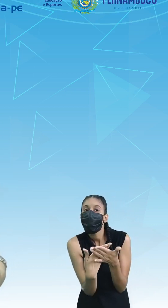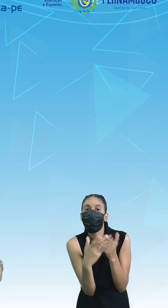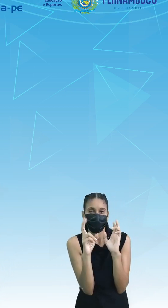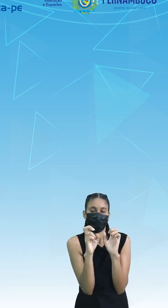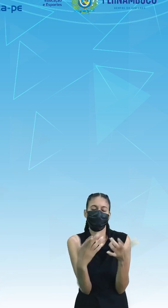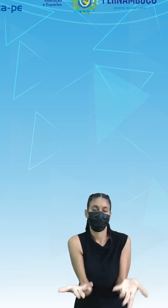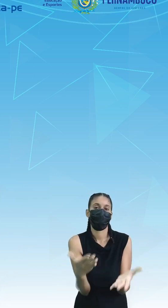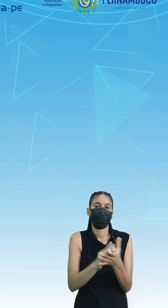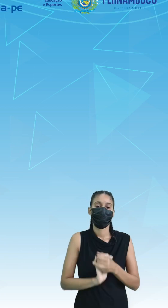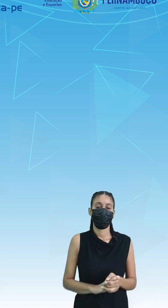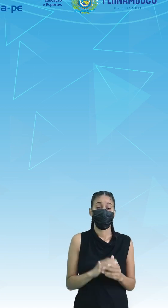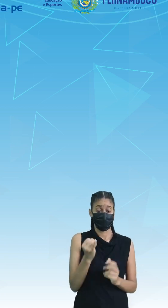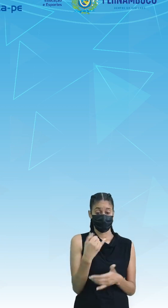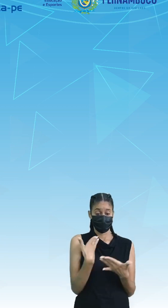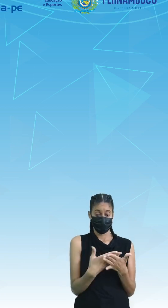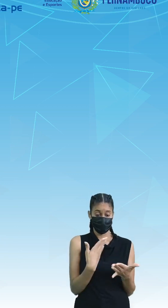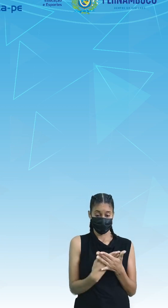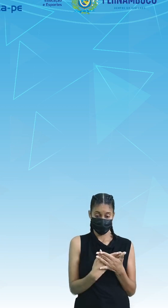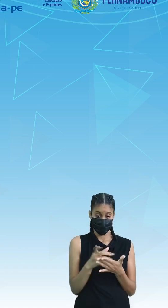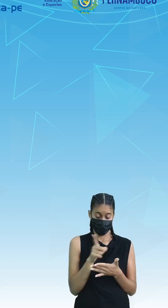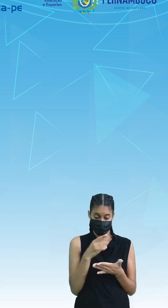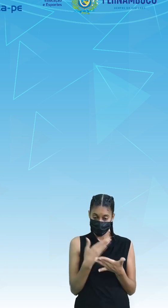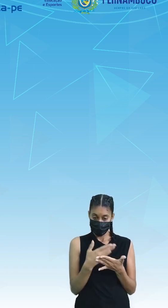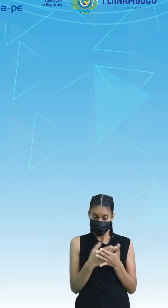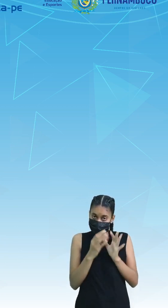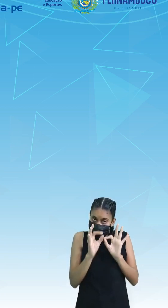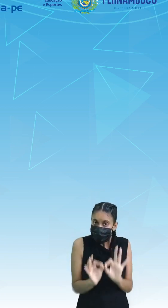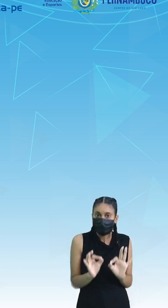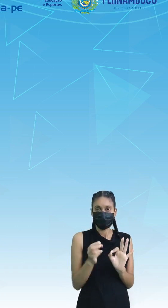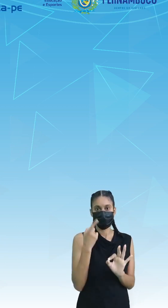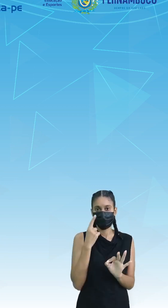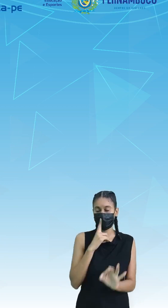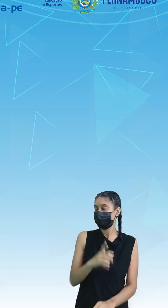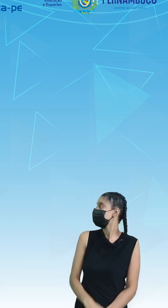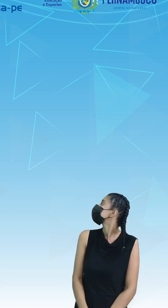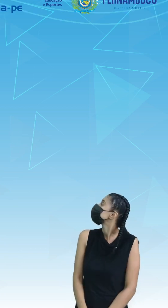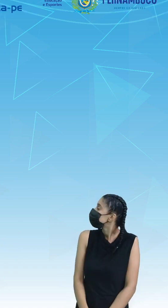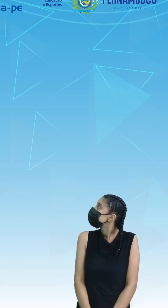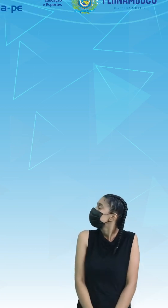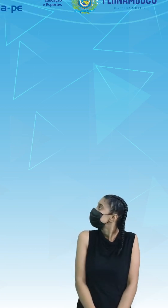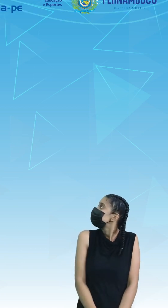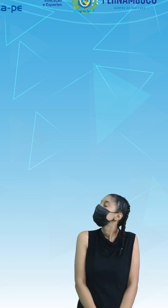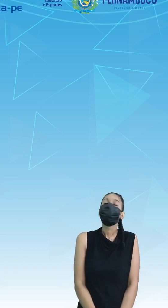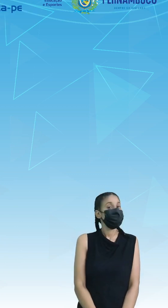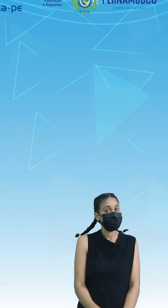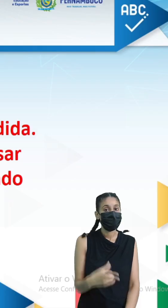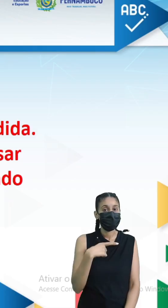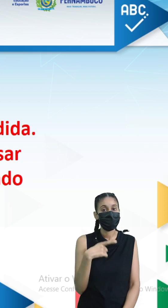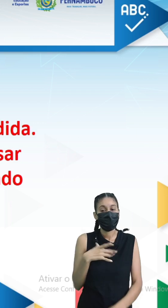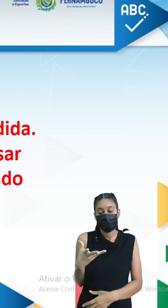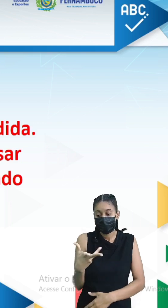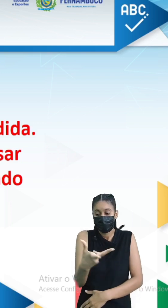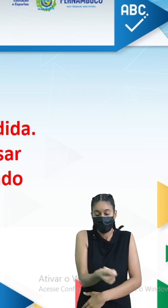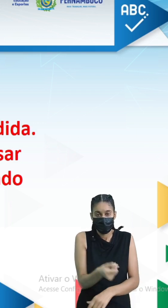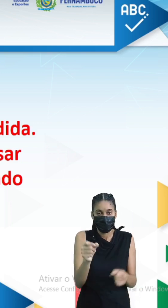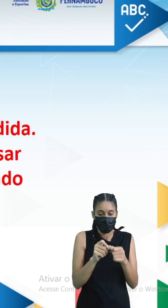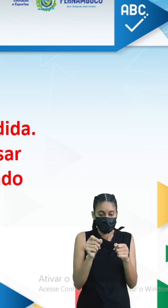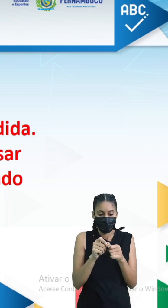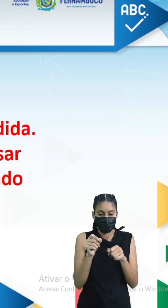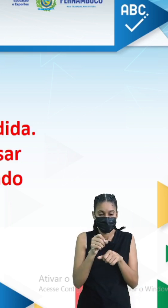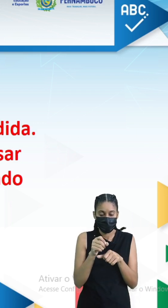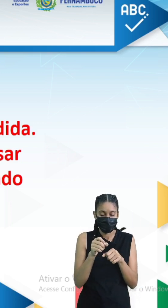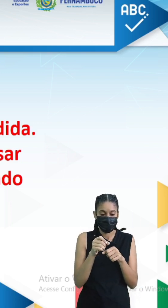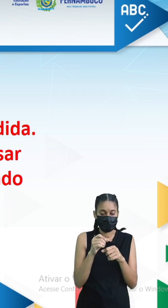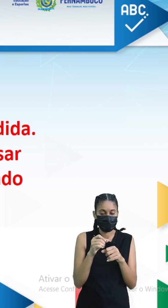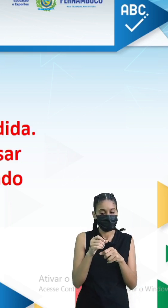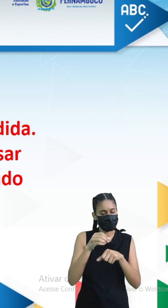assunto. E se estudou, não estudou direito. Vejam só, aí nós temos a fluência, faz a mensagem